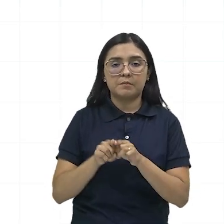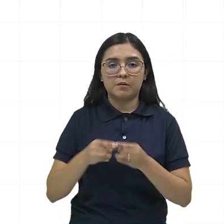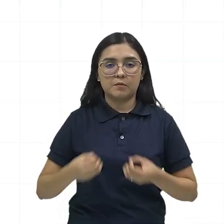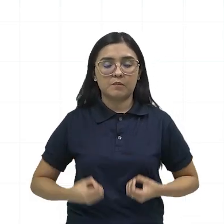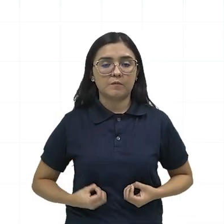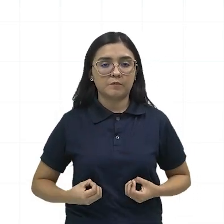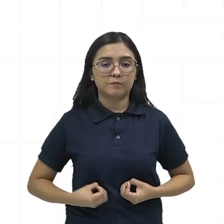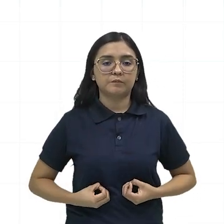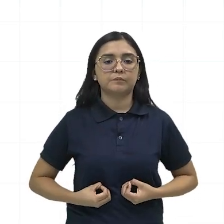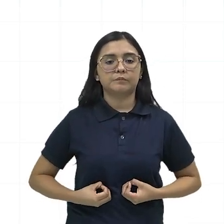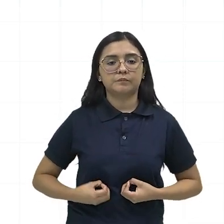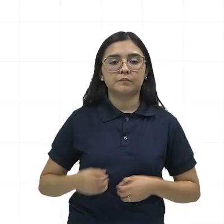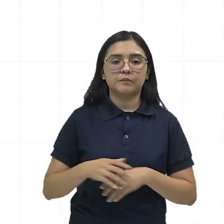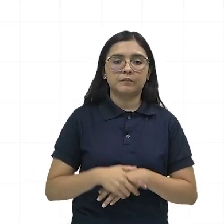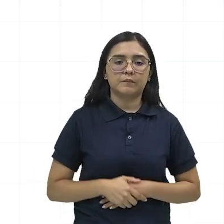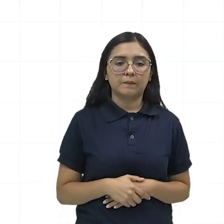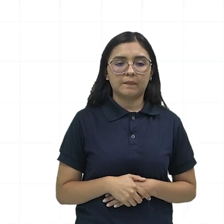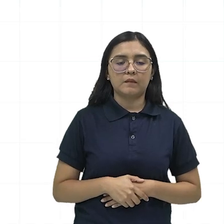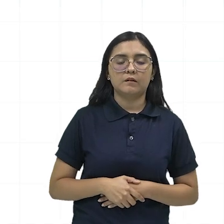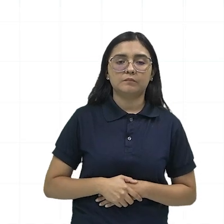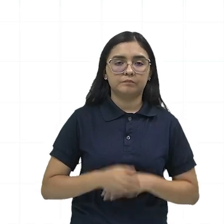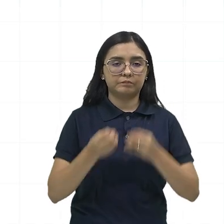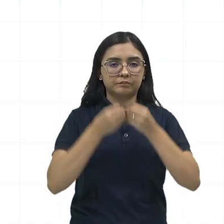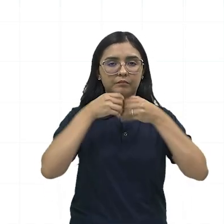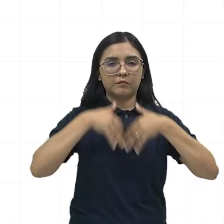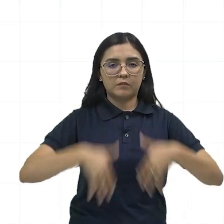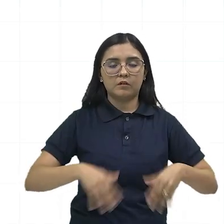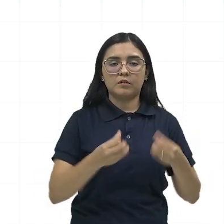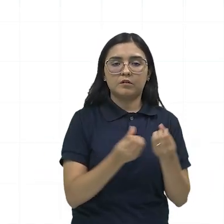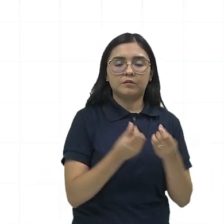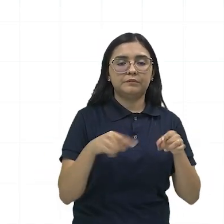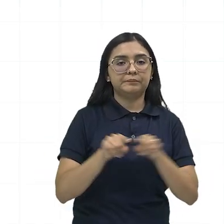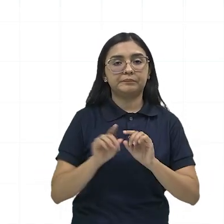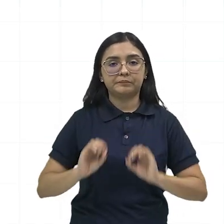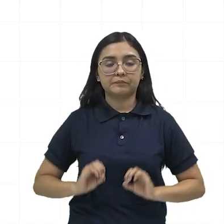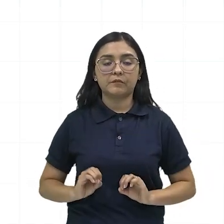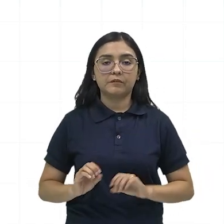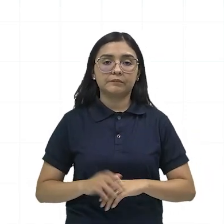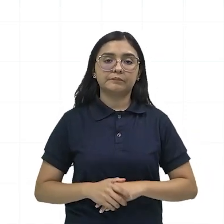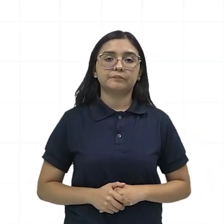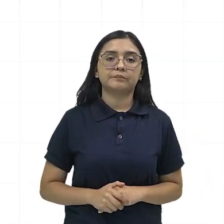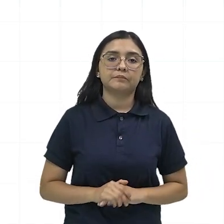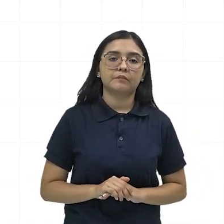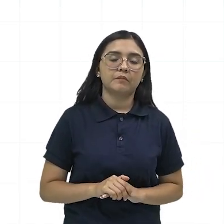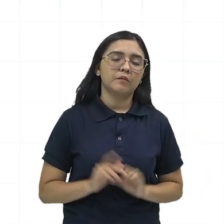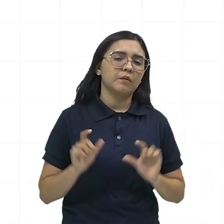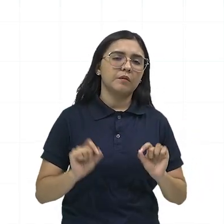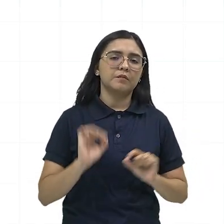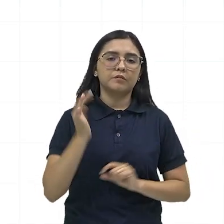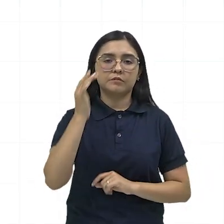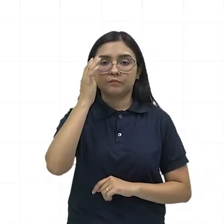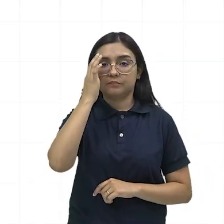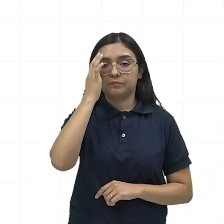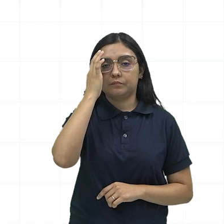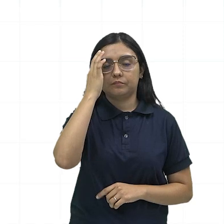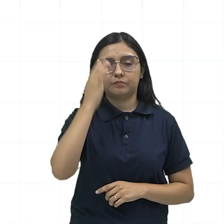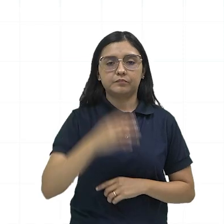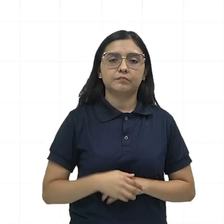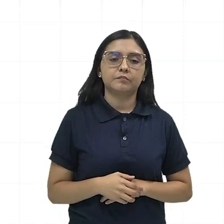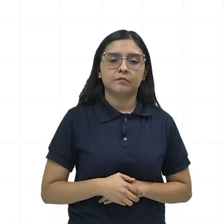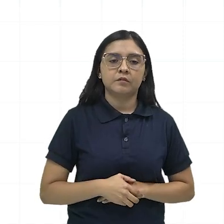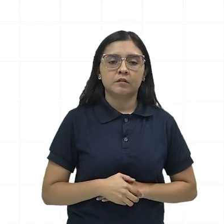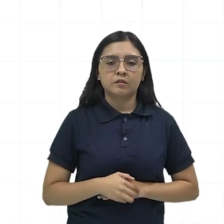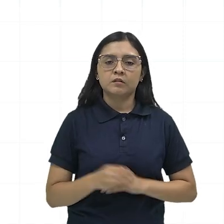hipófise lança esses hormônios que vão agir nos testículos e nos ovários. E o que vai acontecer